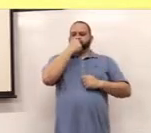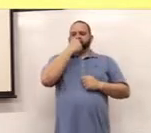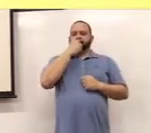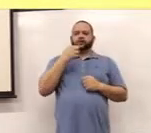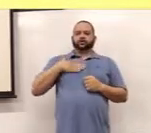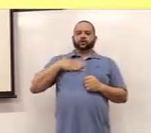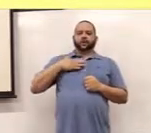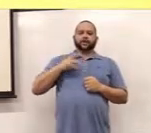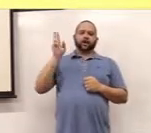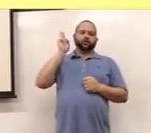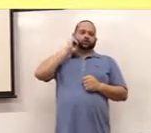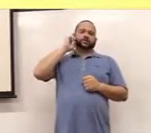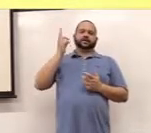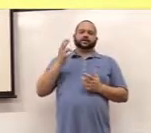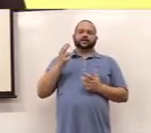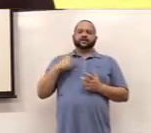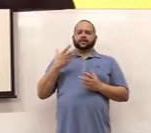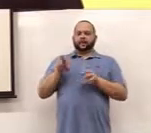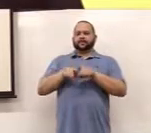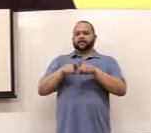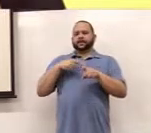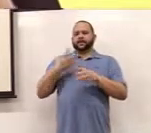Ele resolve assumir isso de verdade.